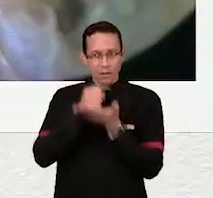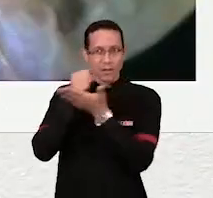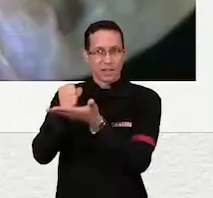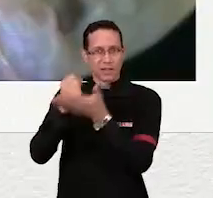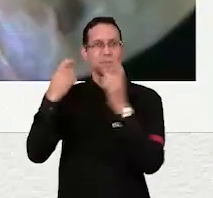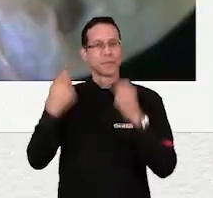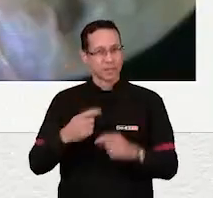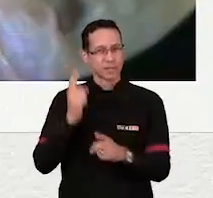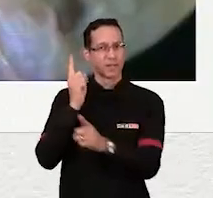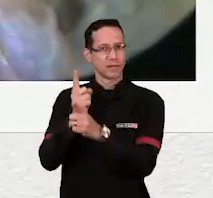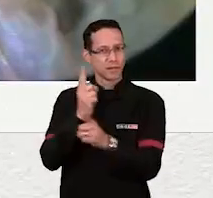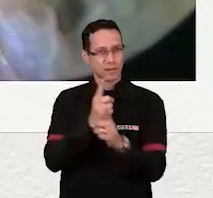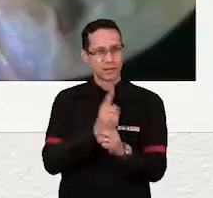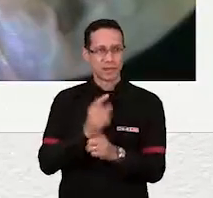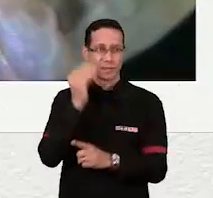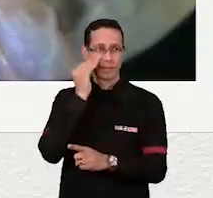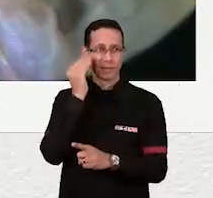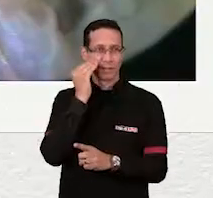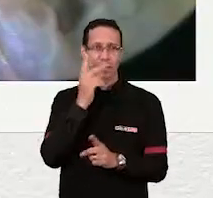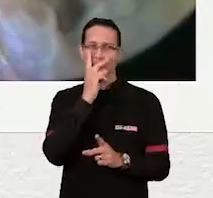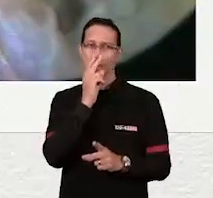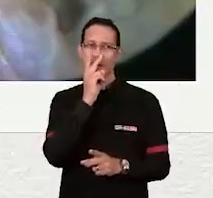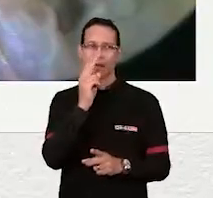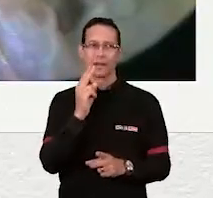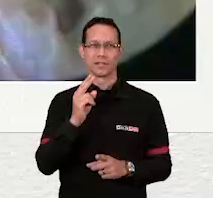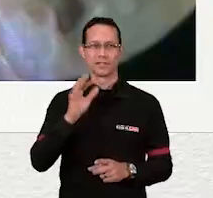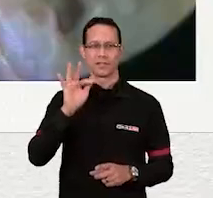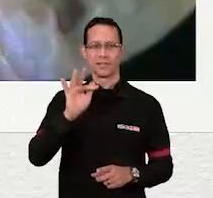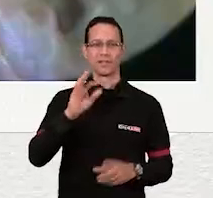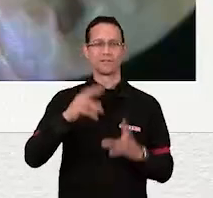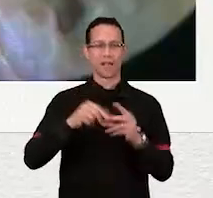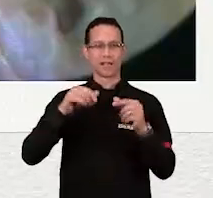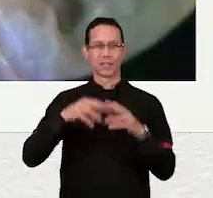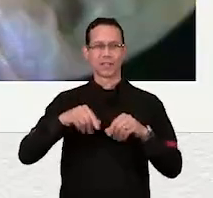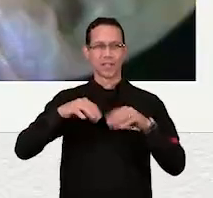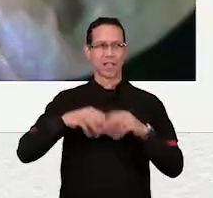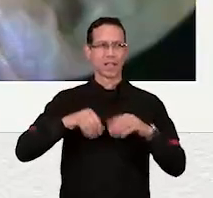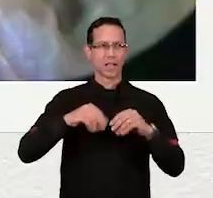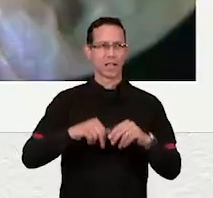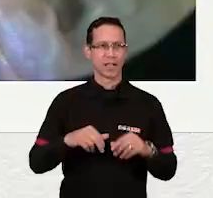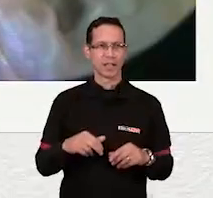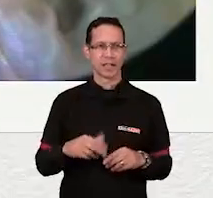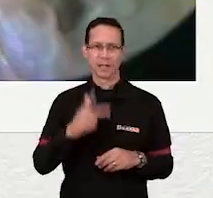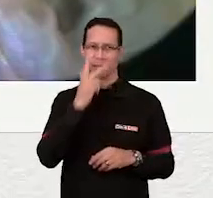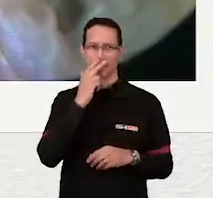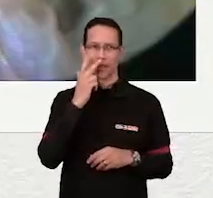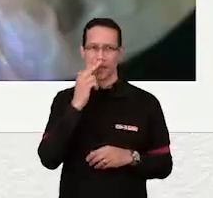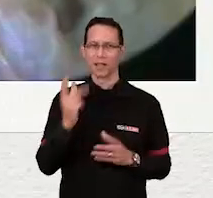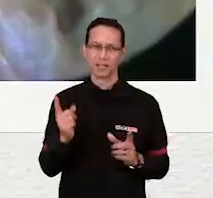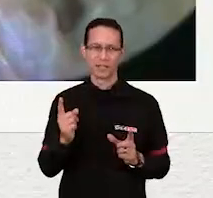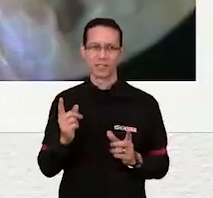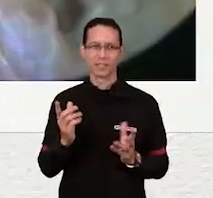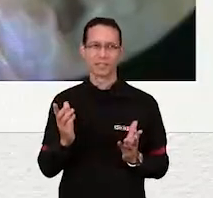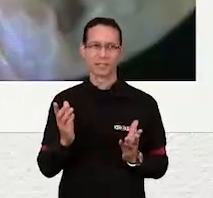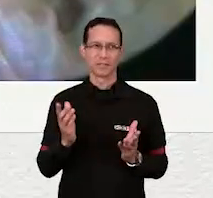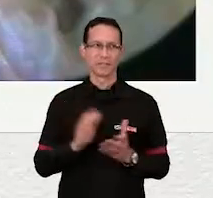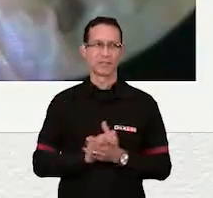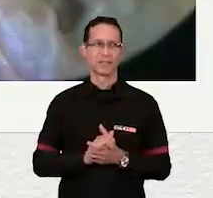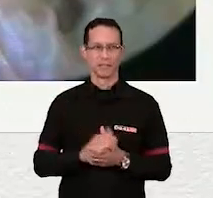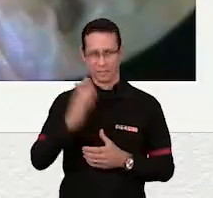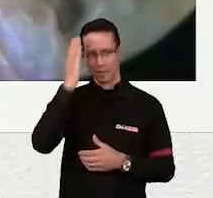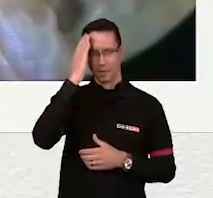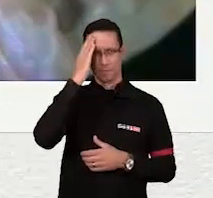né? Parece farinha láctea, mingau de farinha láctea, baba ganoush, paçoca.